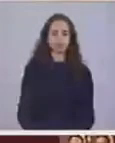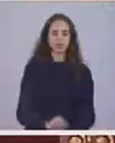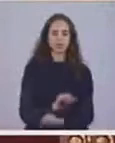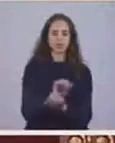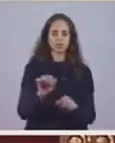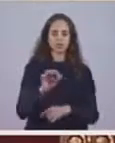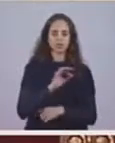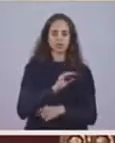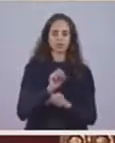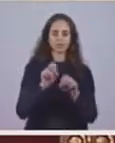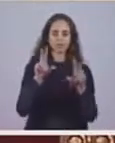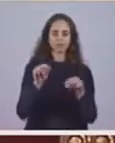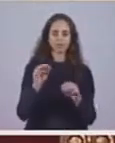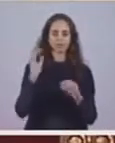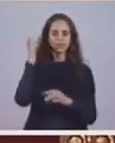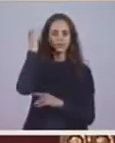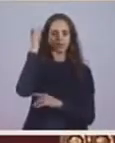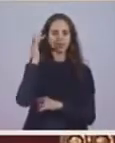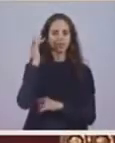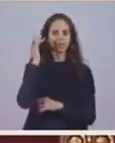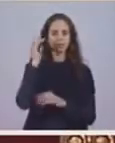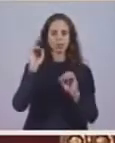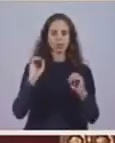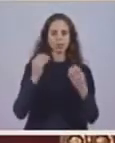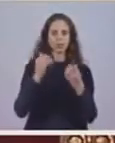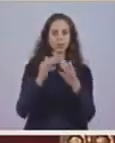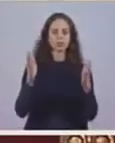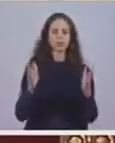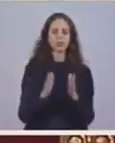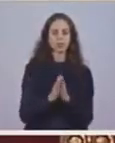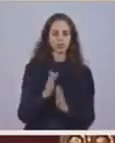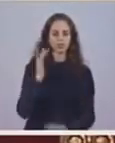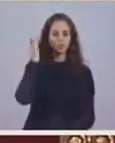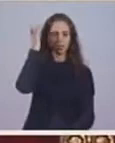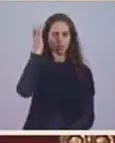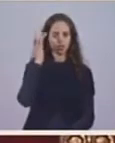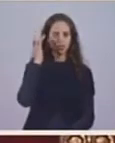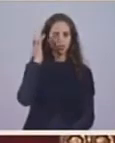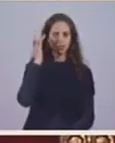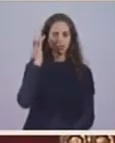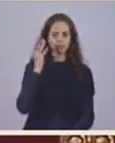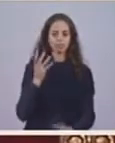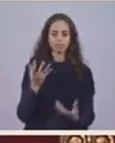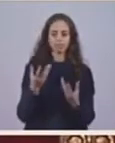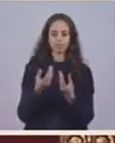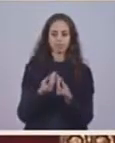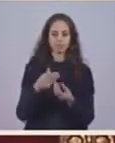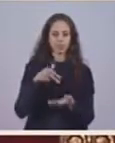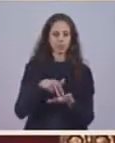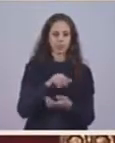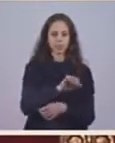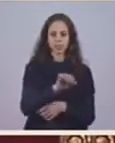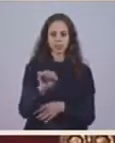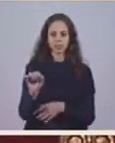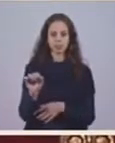vós, Senhor, sois verdadeiramente santo, sois a fonte de toda a santidade. Reunidos na vossa